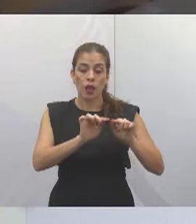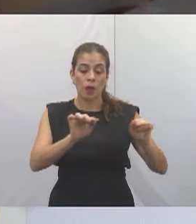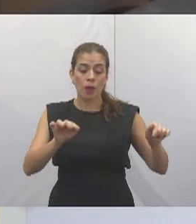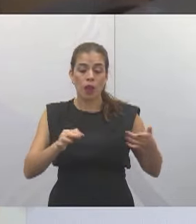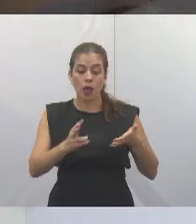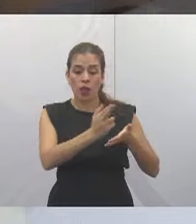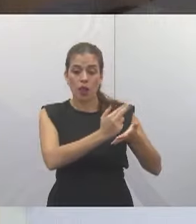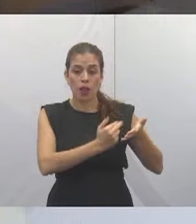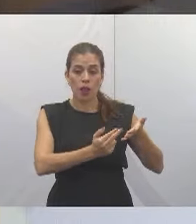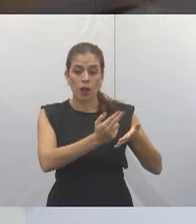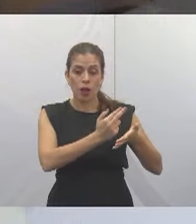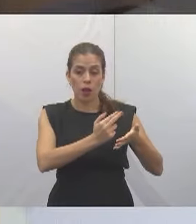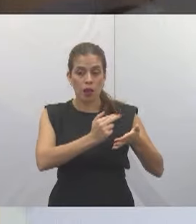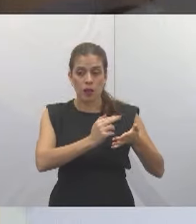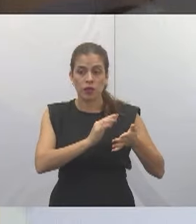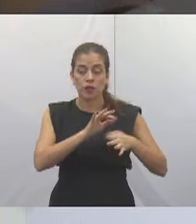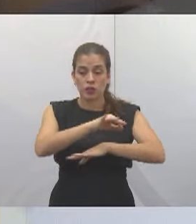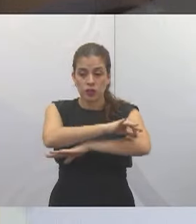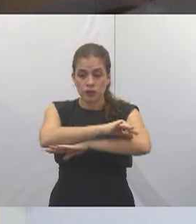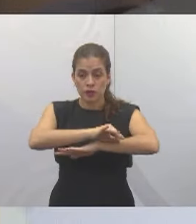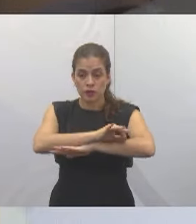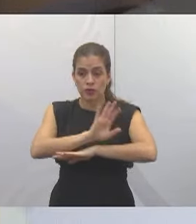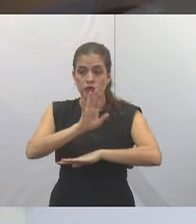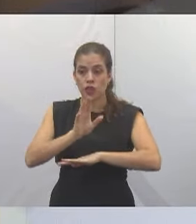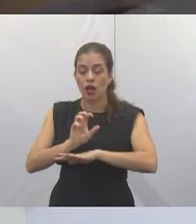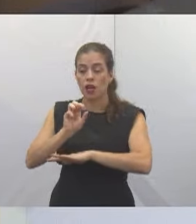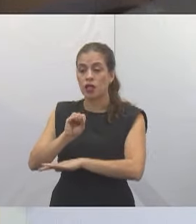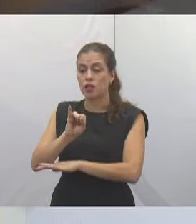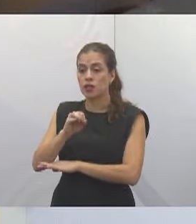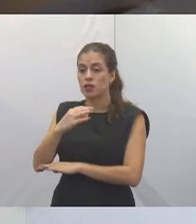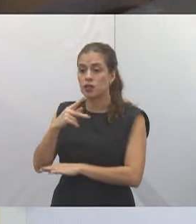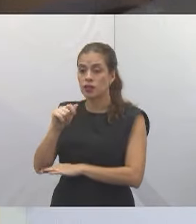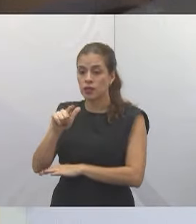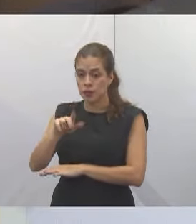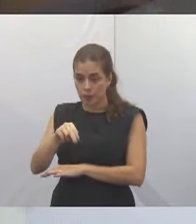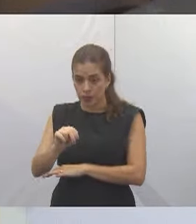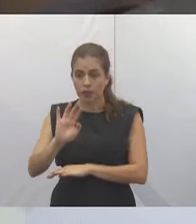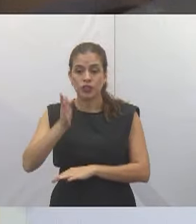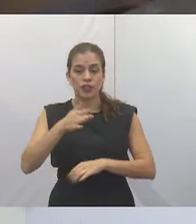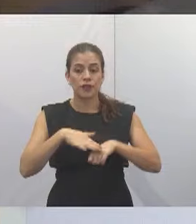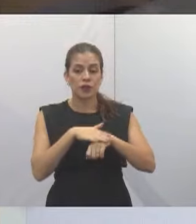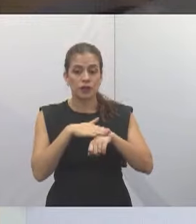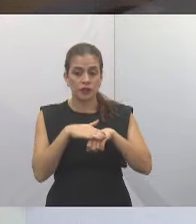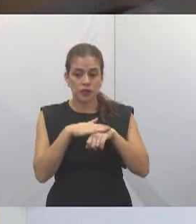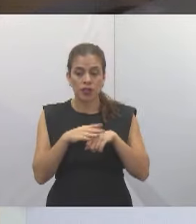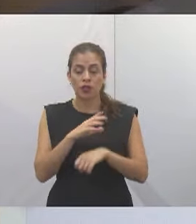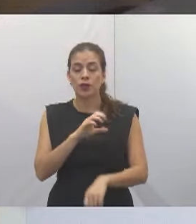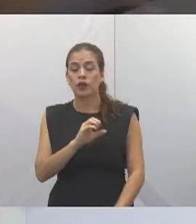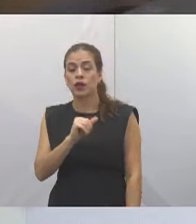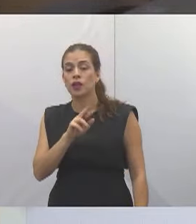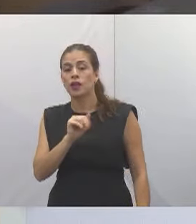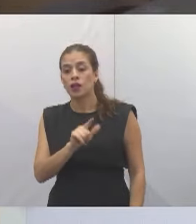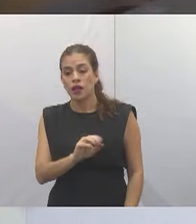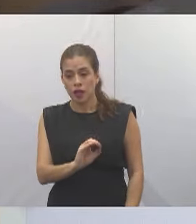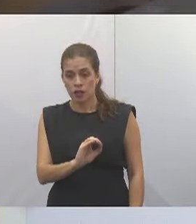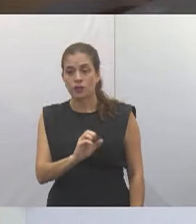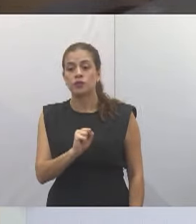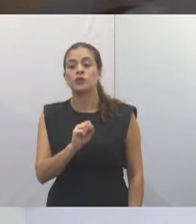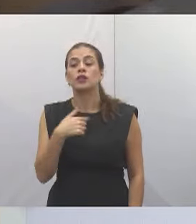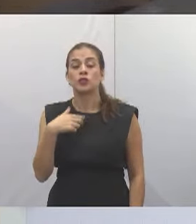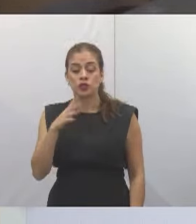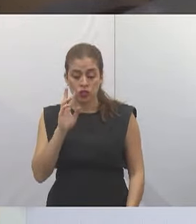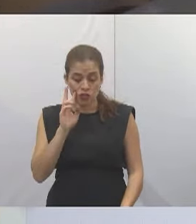né? Isso foi feito pela CEPLAN, foi discutido já com o Dr. Carlos, já passou por mim, já foi para a vigilância e